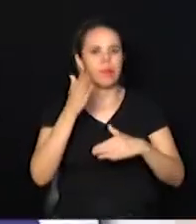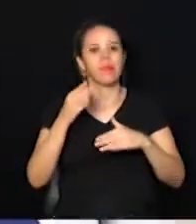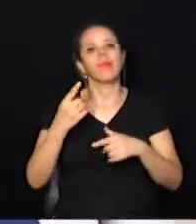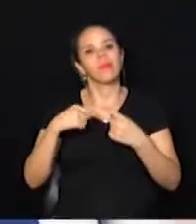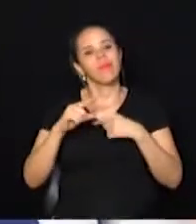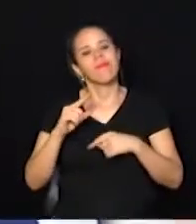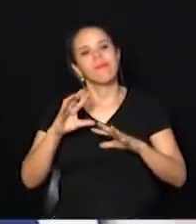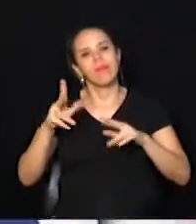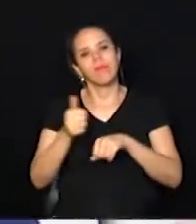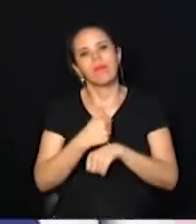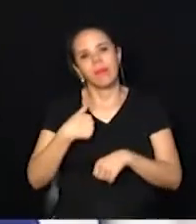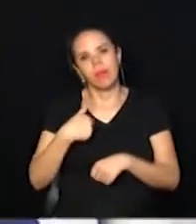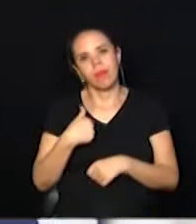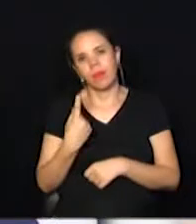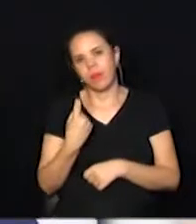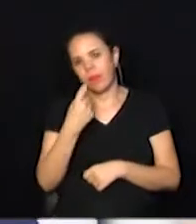fui